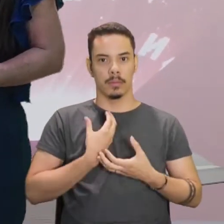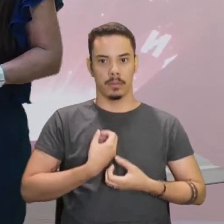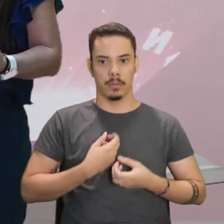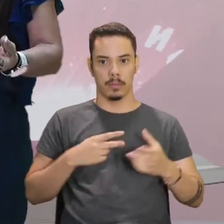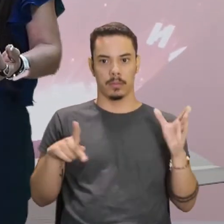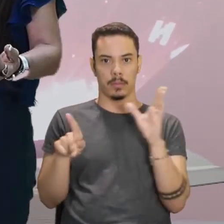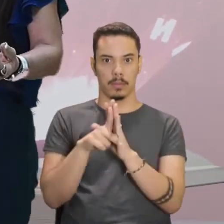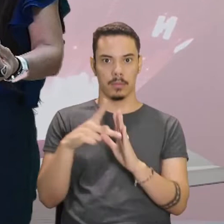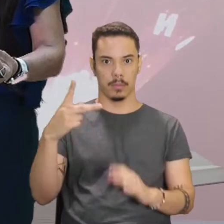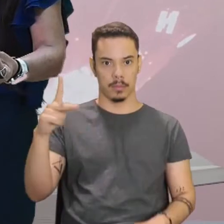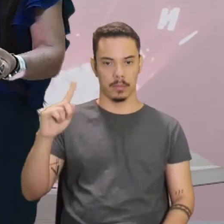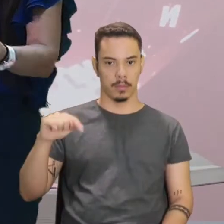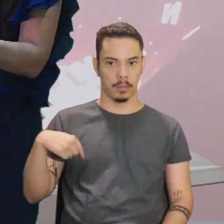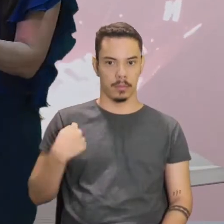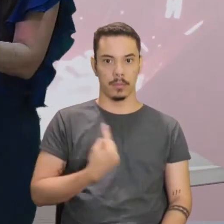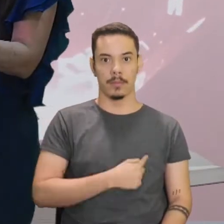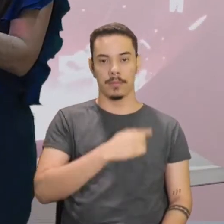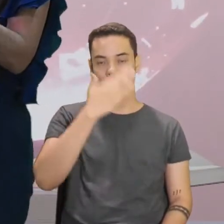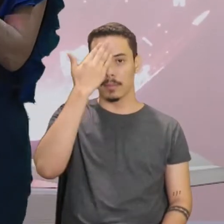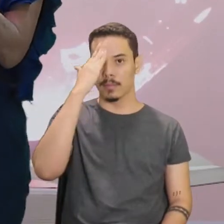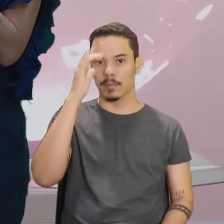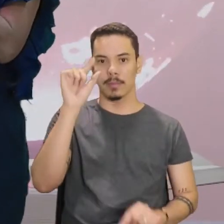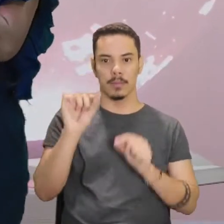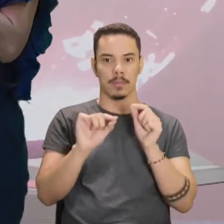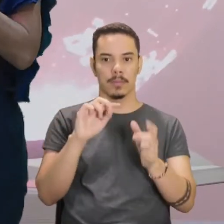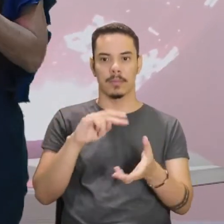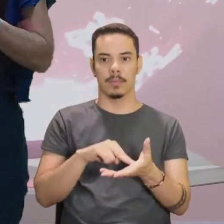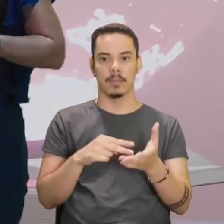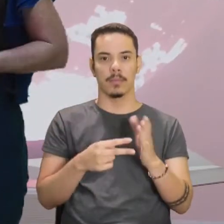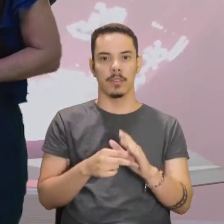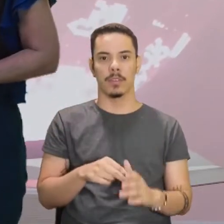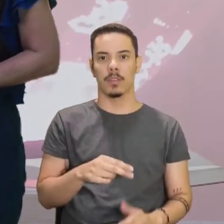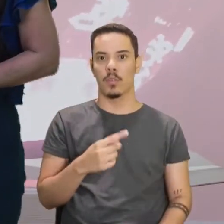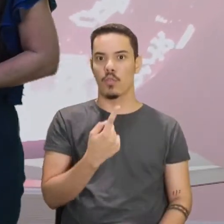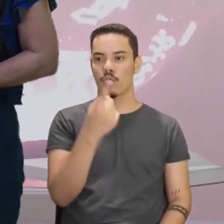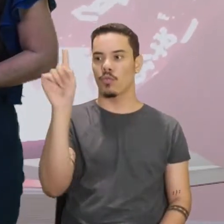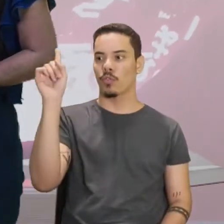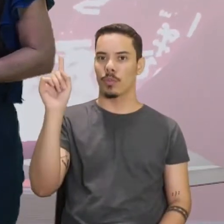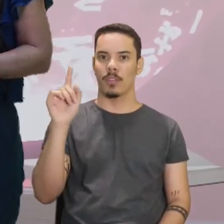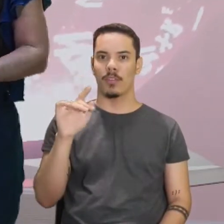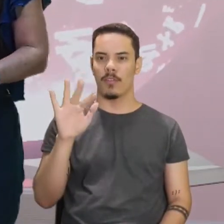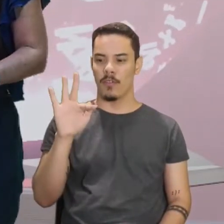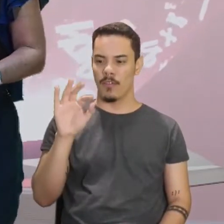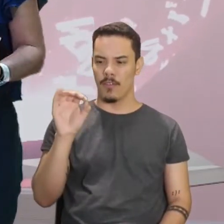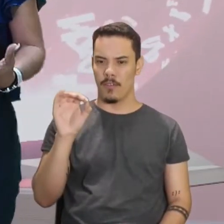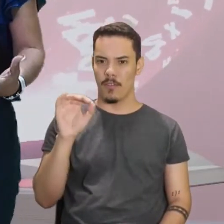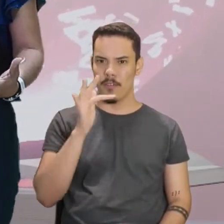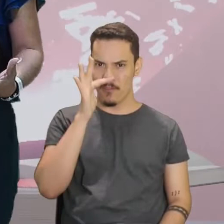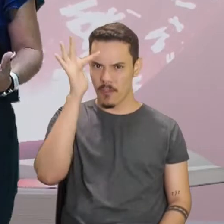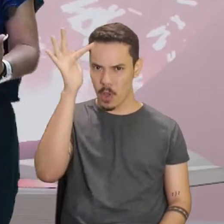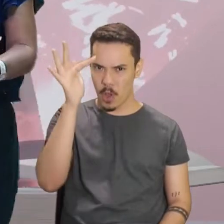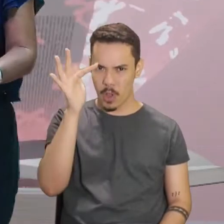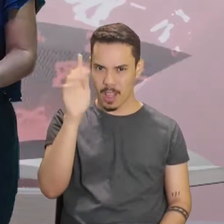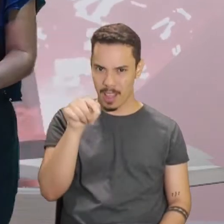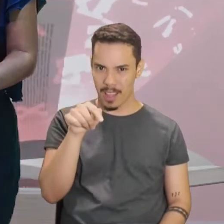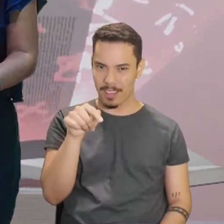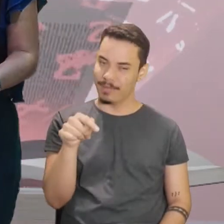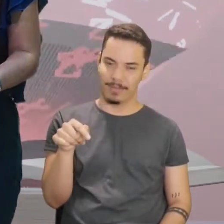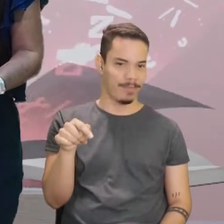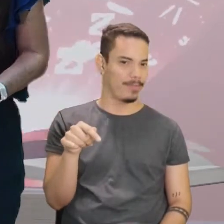a gente vai entender que o que é essa última flor do Lácio? É uma flor ao pé da letra, no